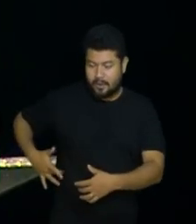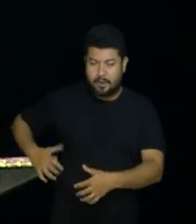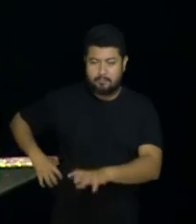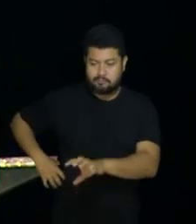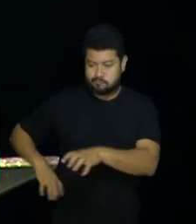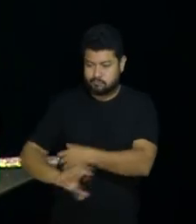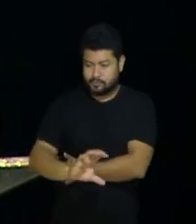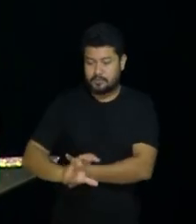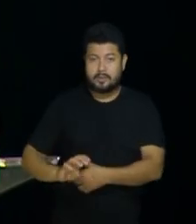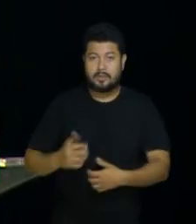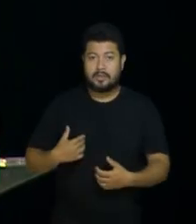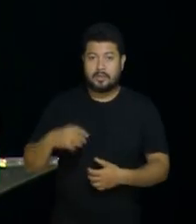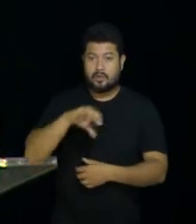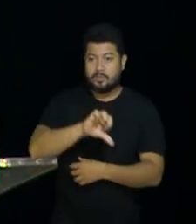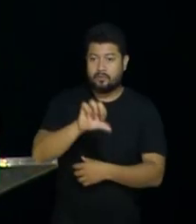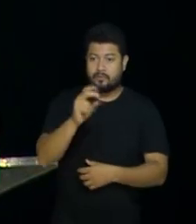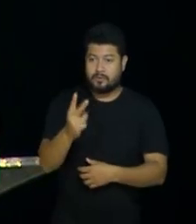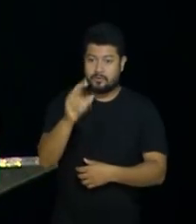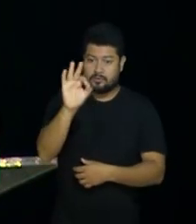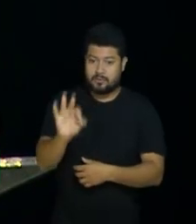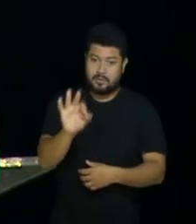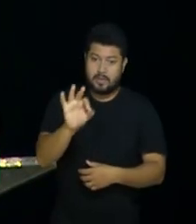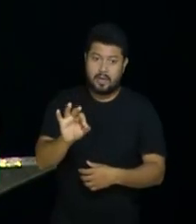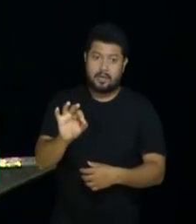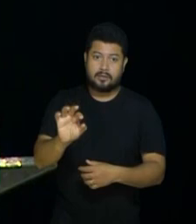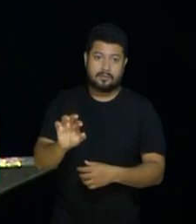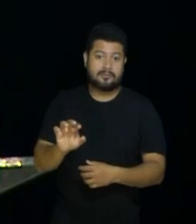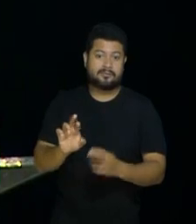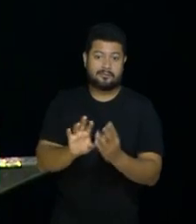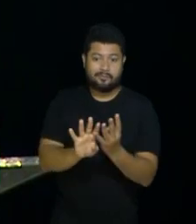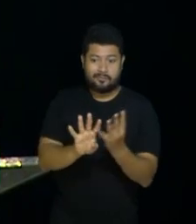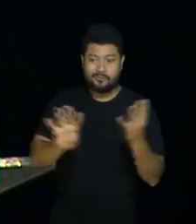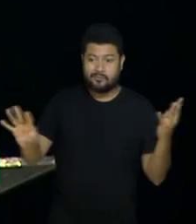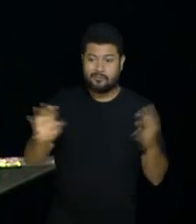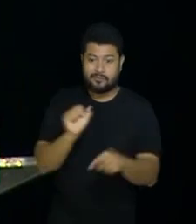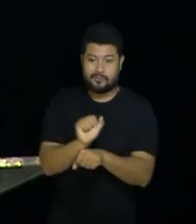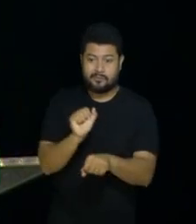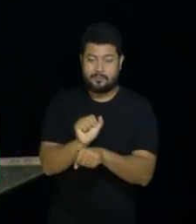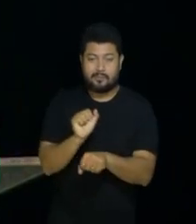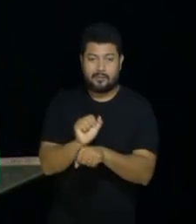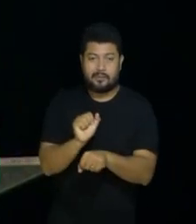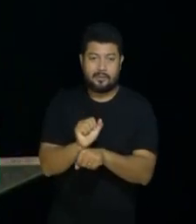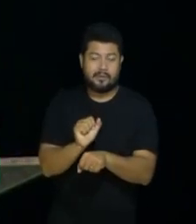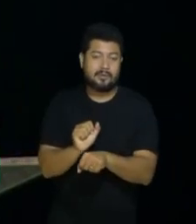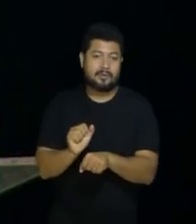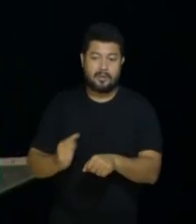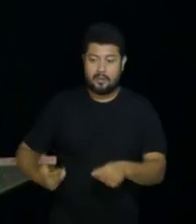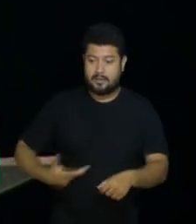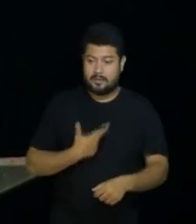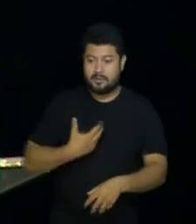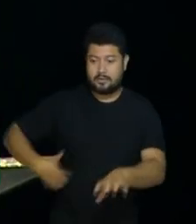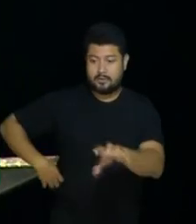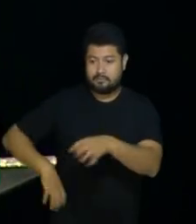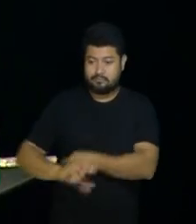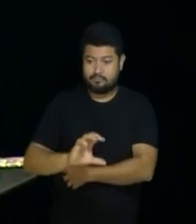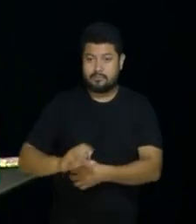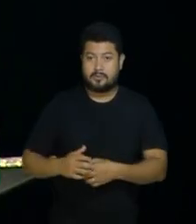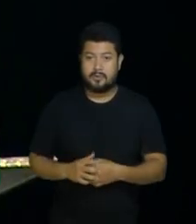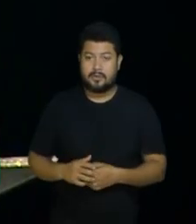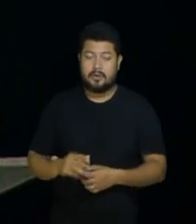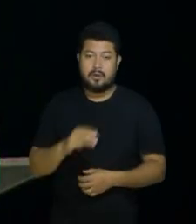92% da fila de espera por transplantes no Brasil. Segundo o Ministério da Saúde, até